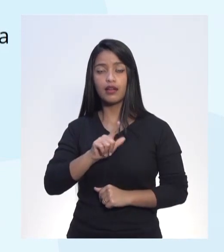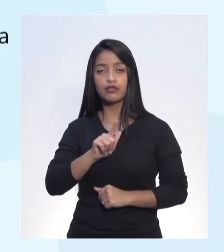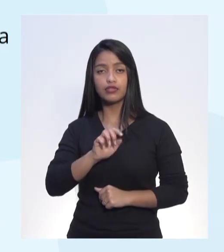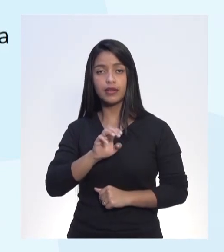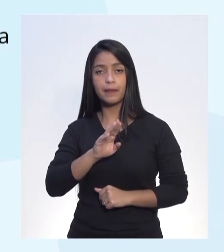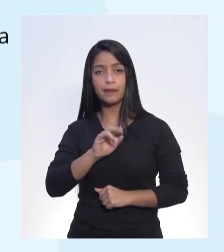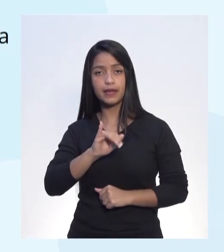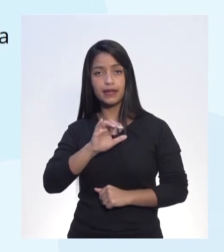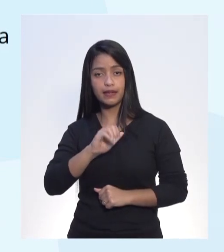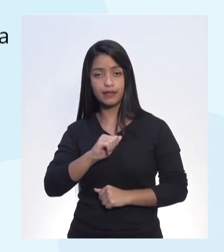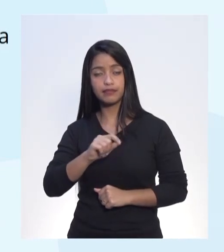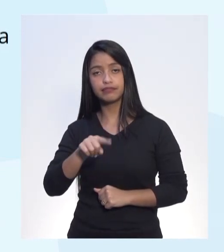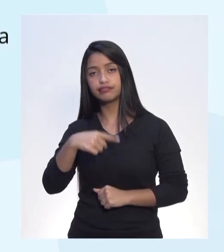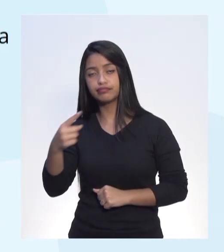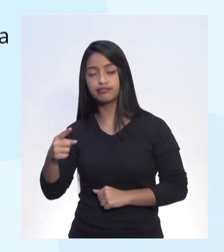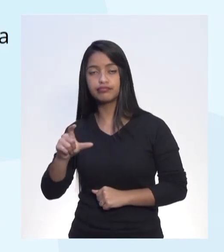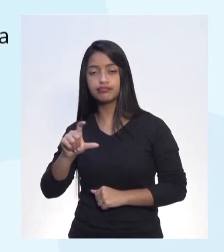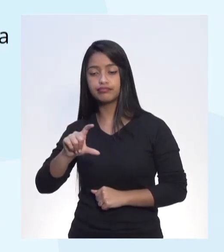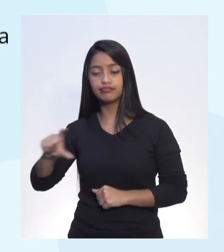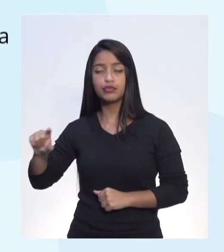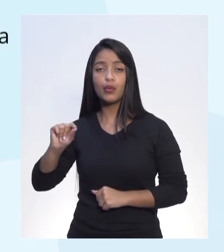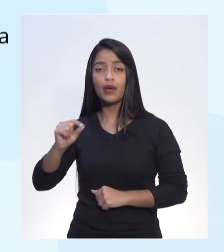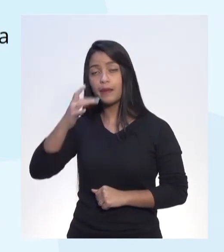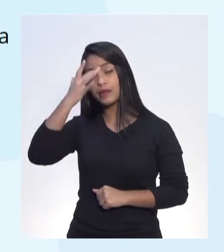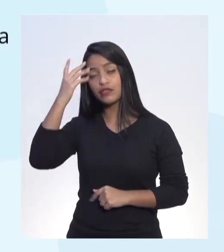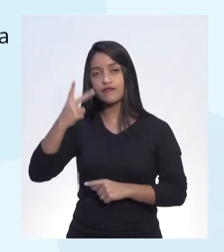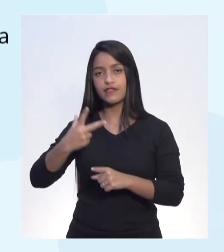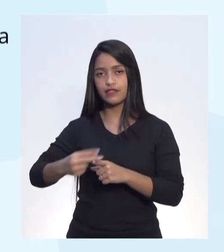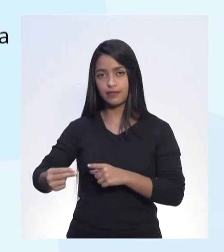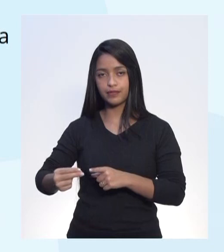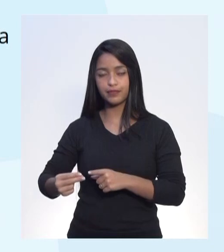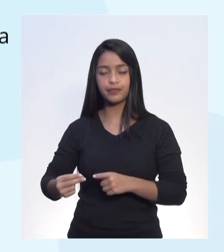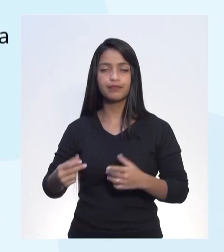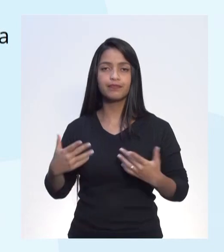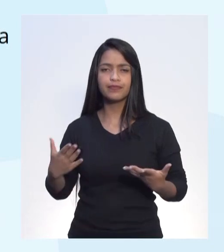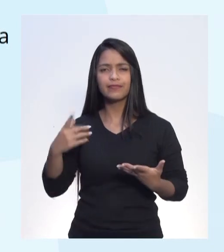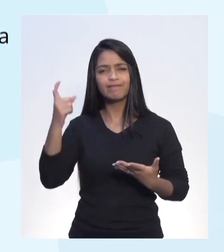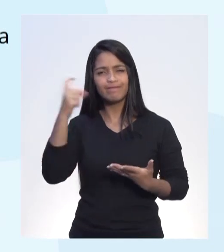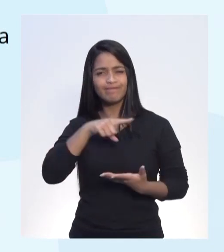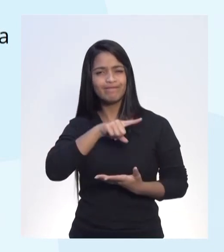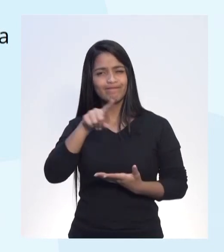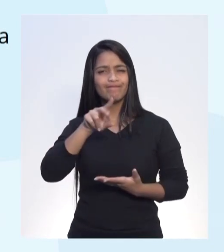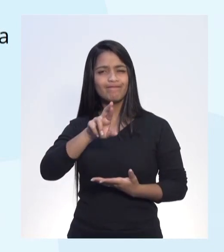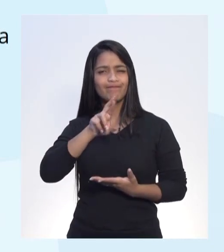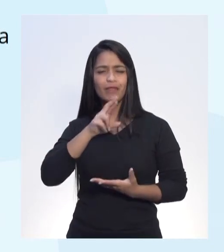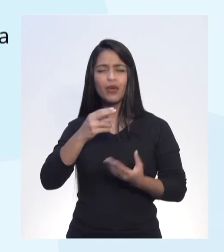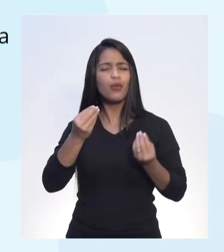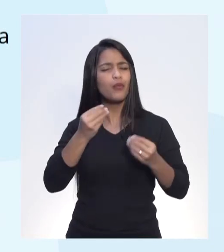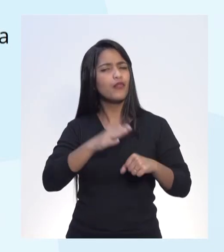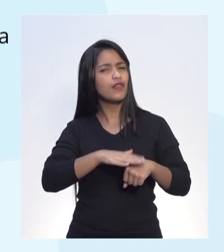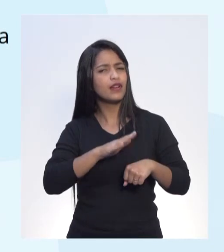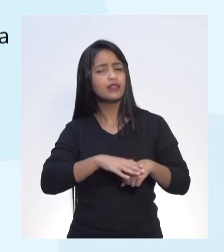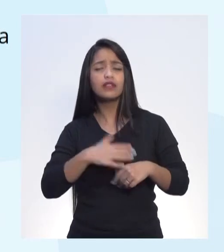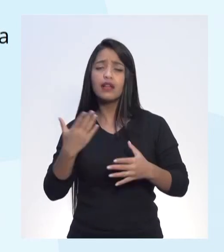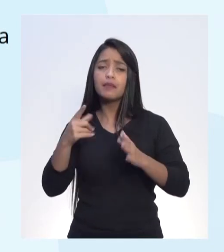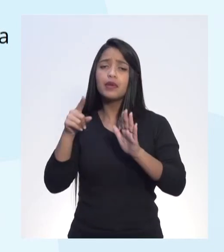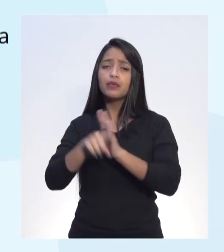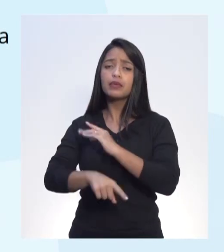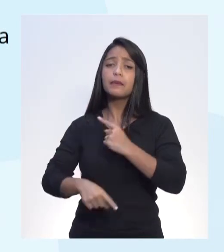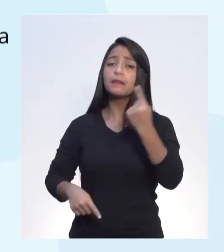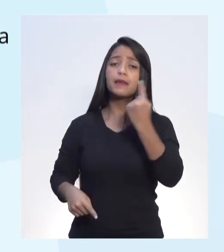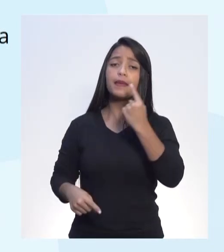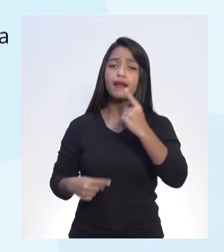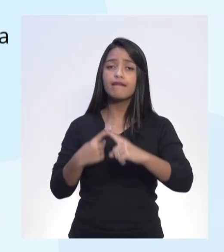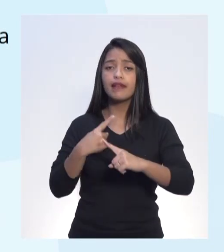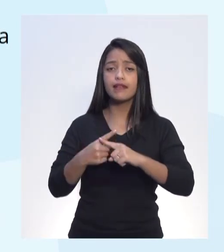eles colocarem... como que a gente pode fazer, Jonas? Primeira rodada, a resposta? Põe quem foi vencedor na primeira rodada,